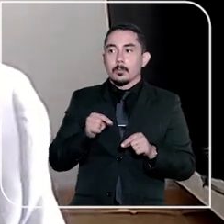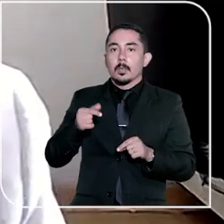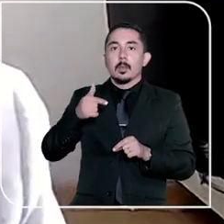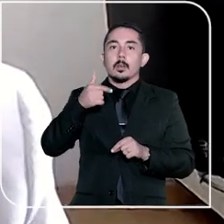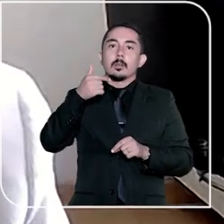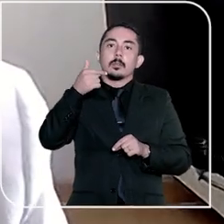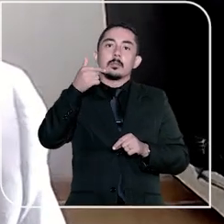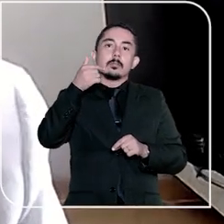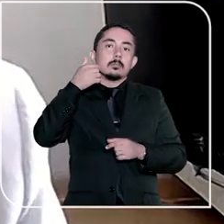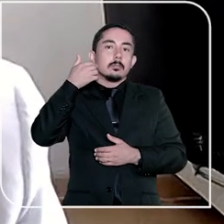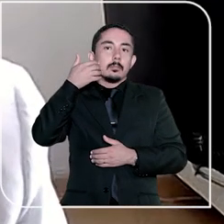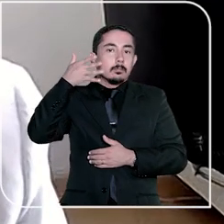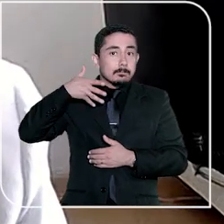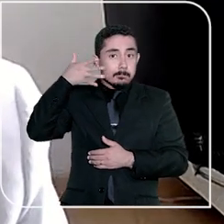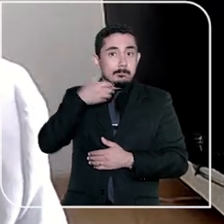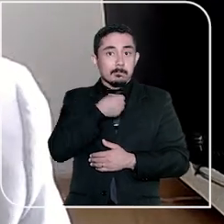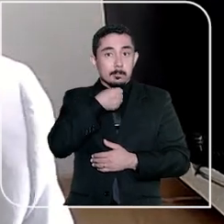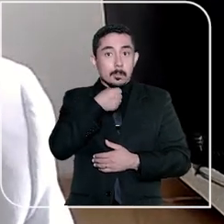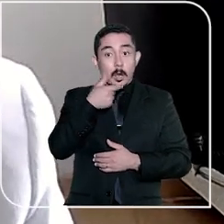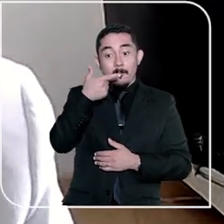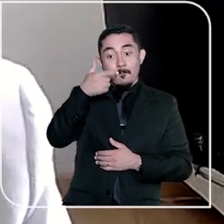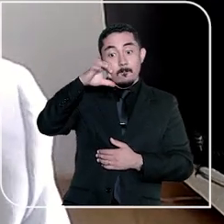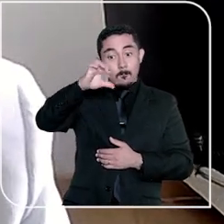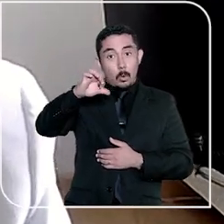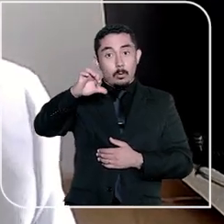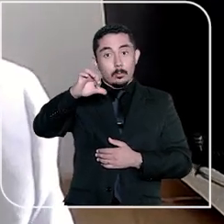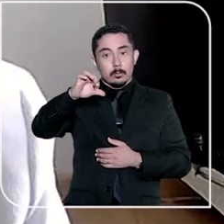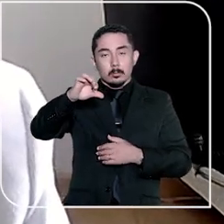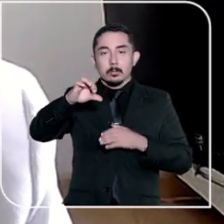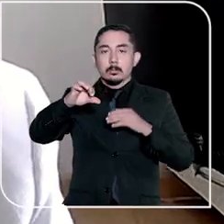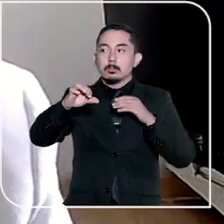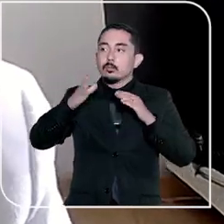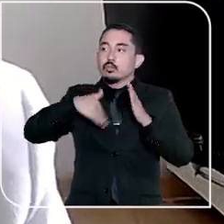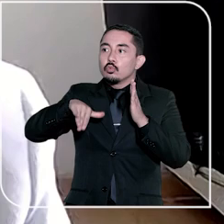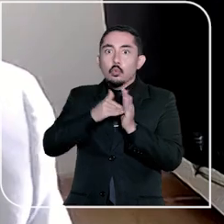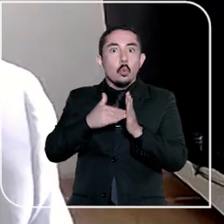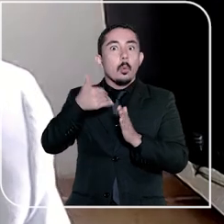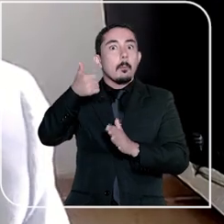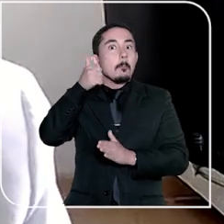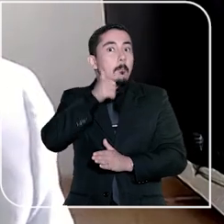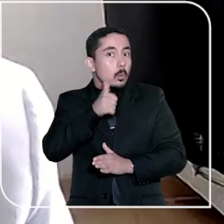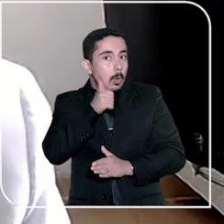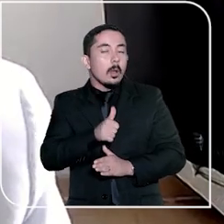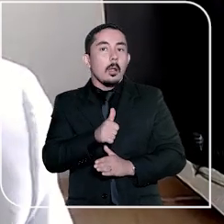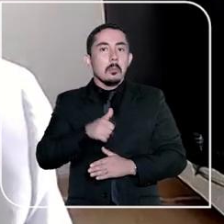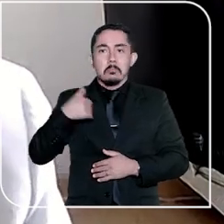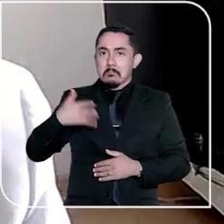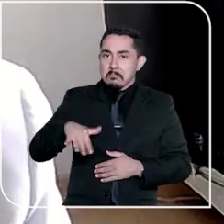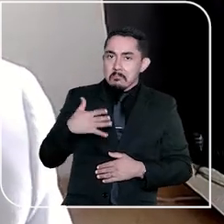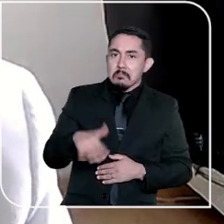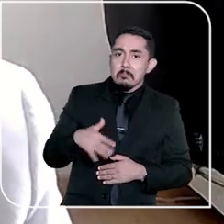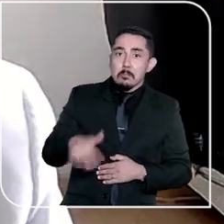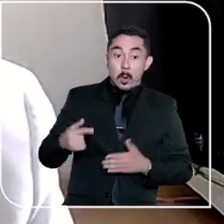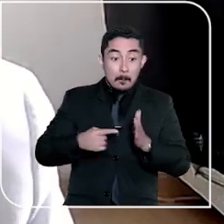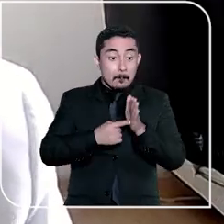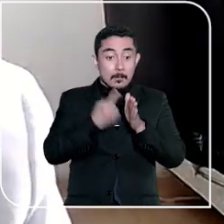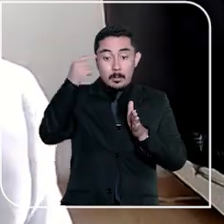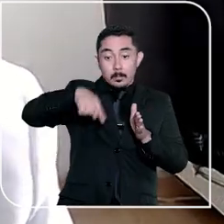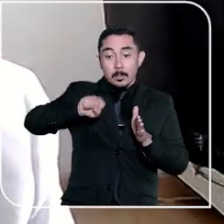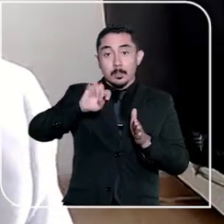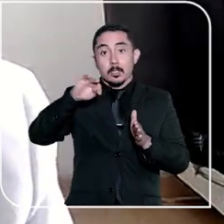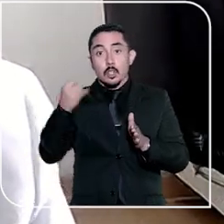29 palestrantes todas mulheres é a primeira vez no scj que nós temos um evento